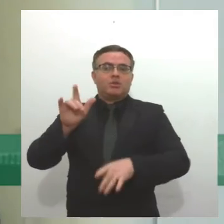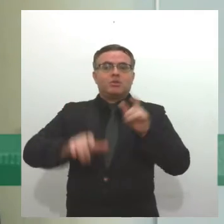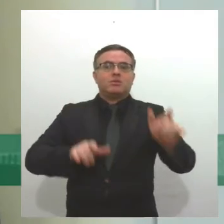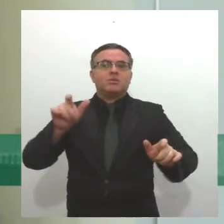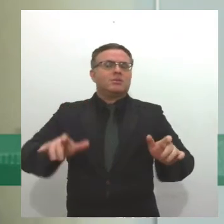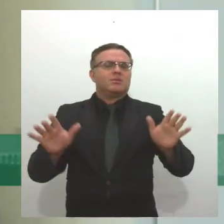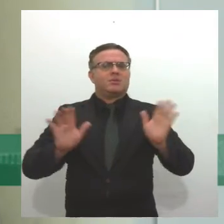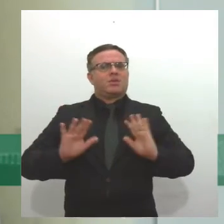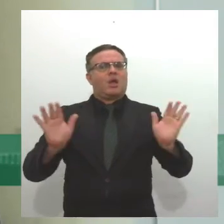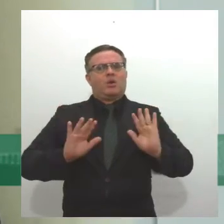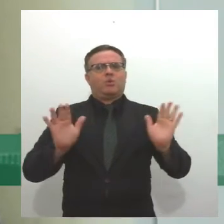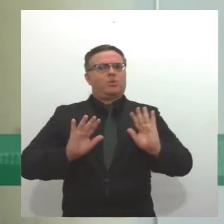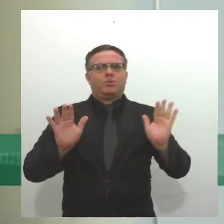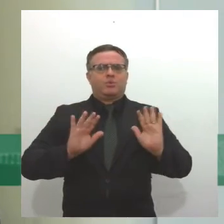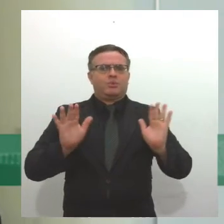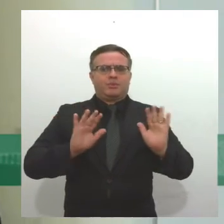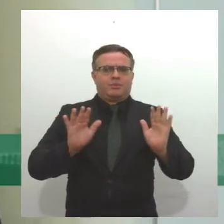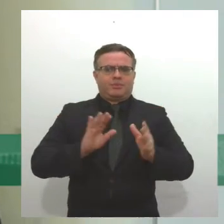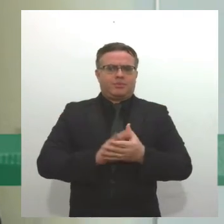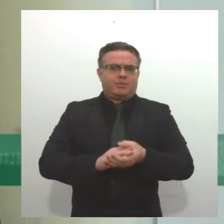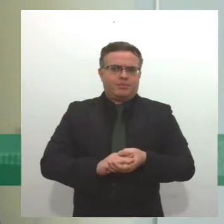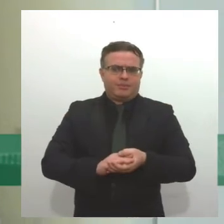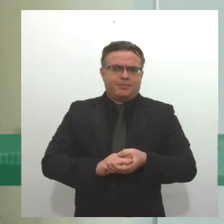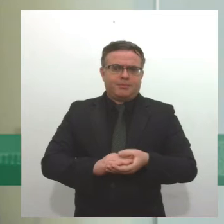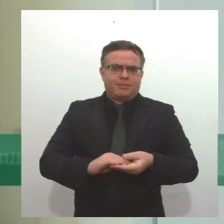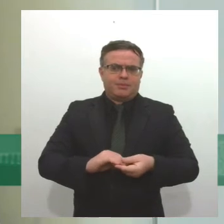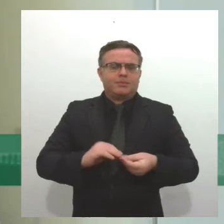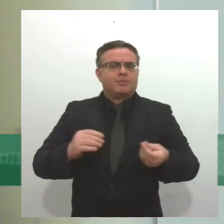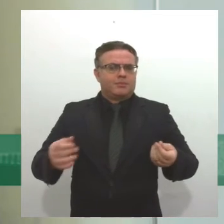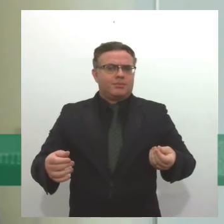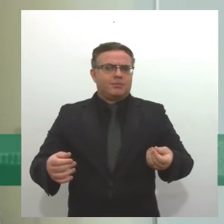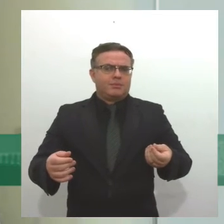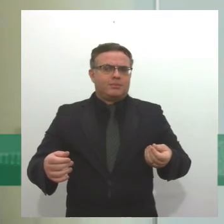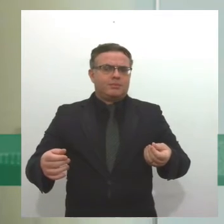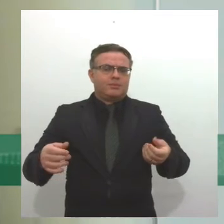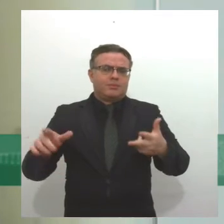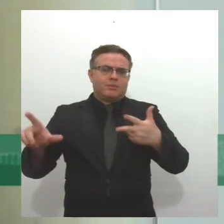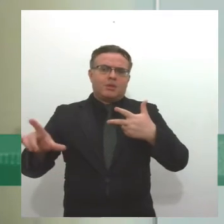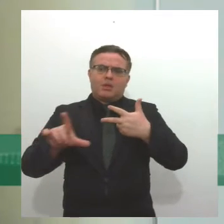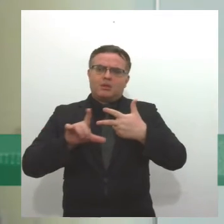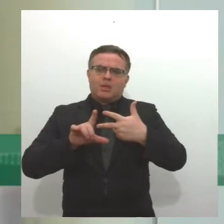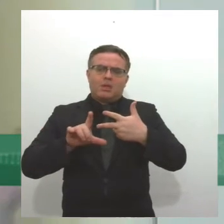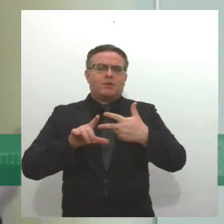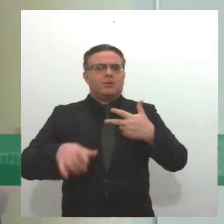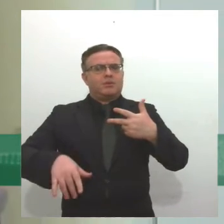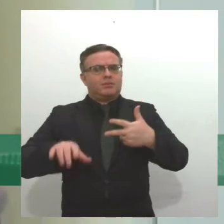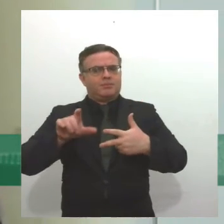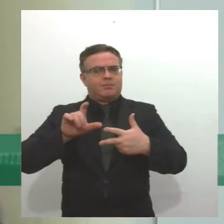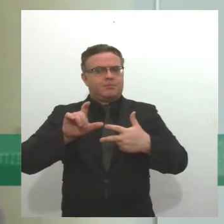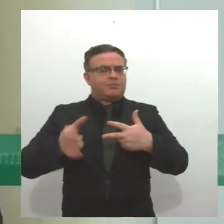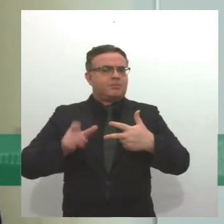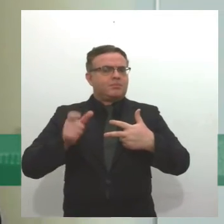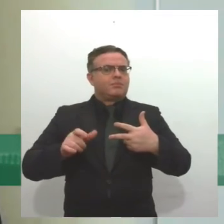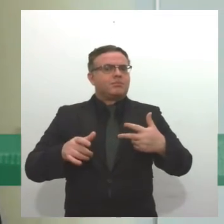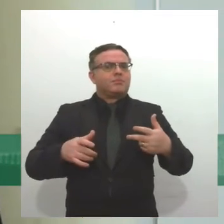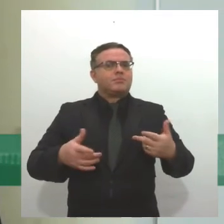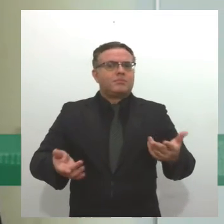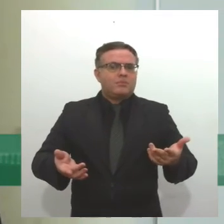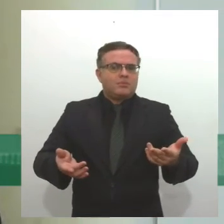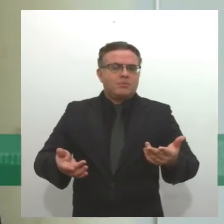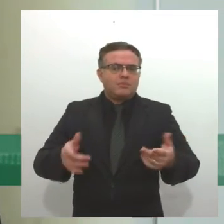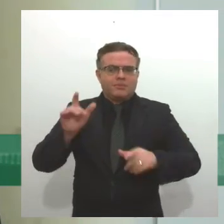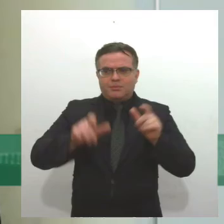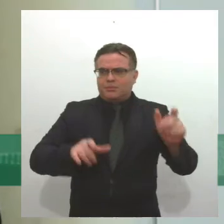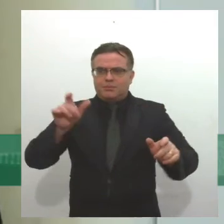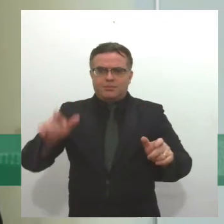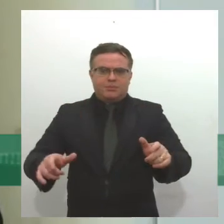né? Sem fim do poder legislativo, do poder executivo, para apaniguados, e transformar